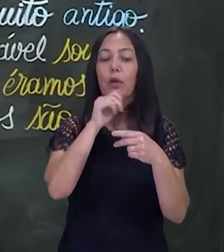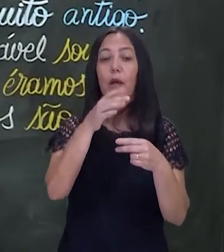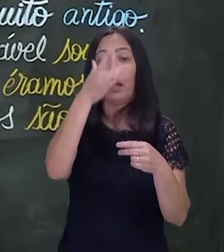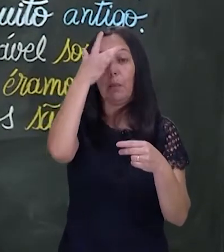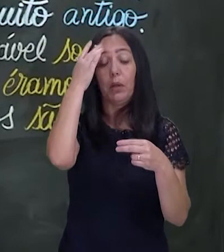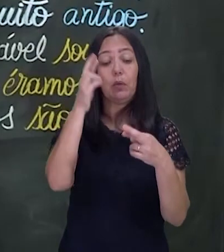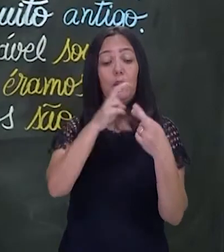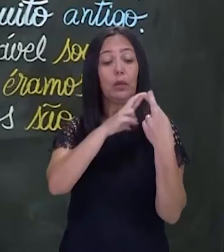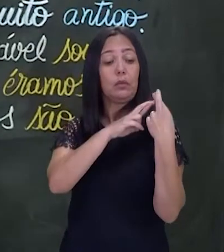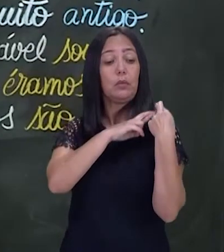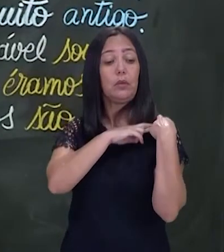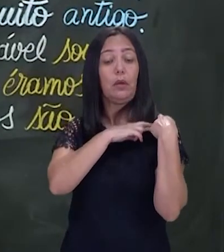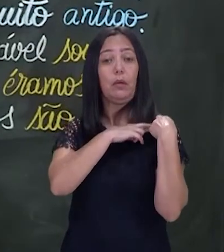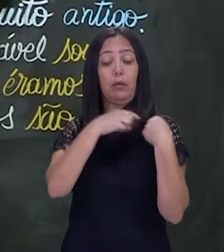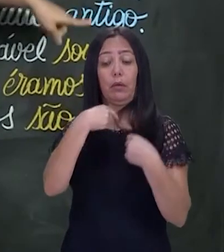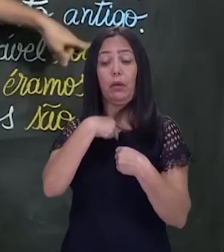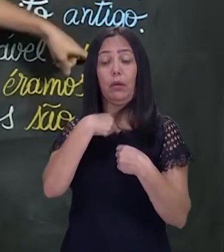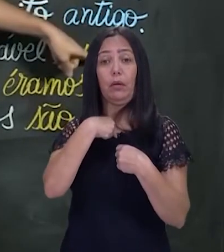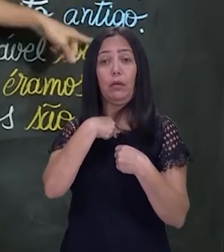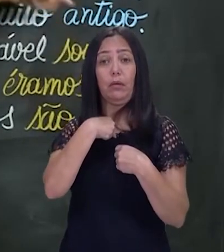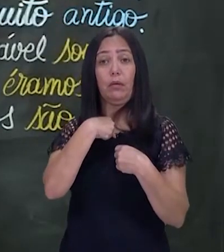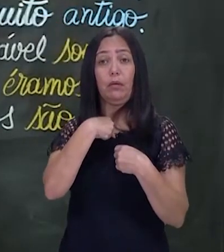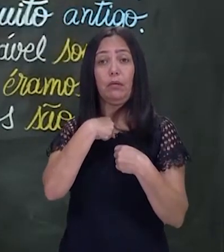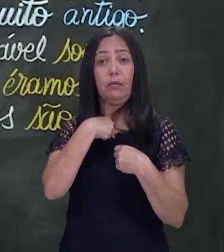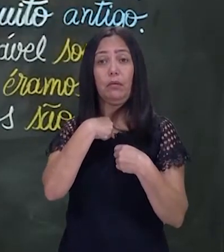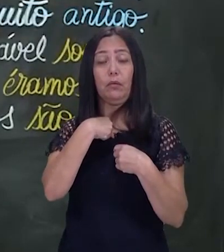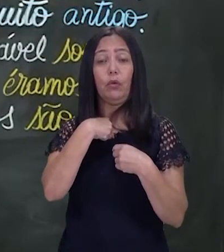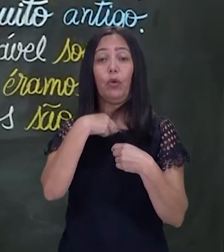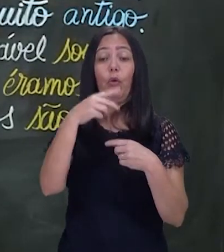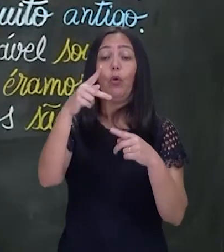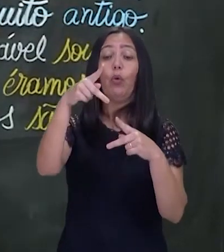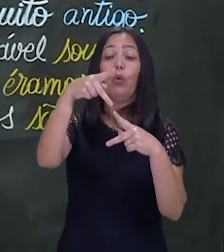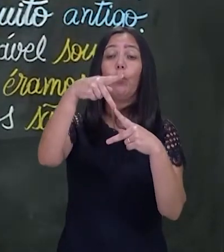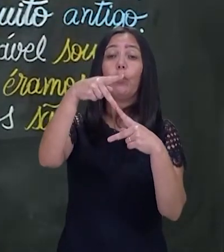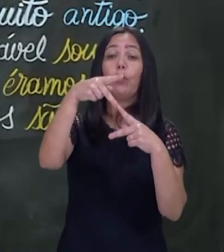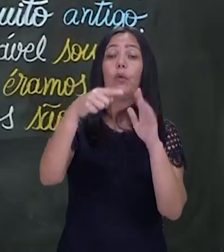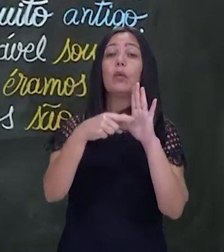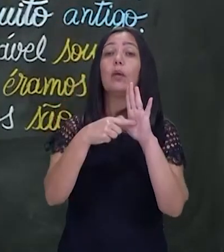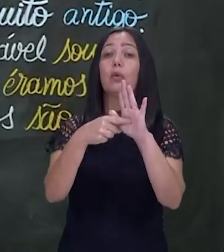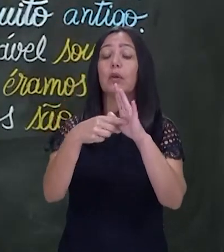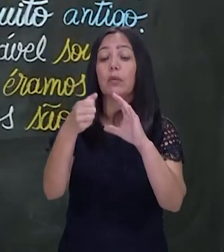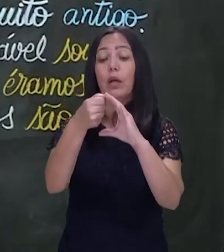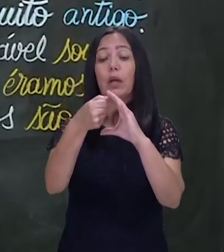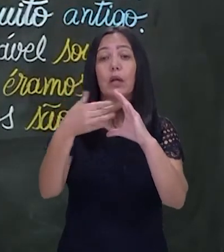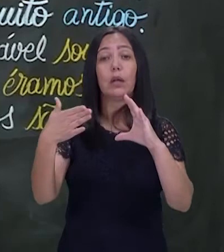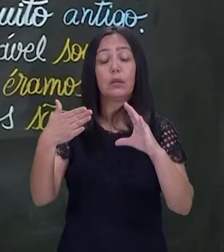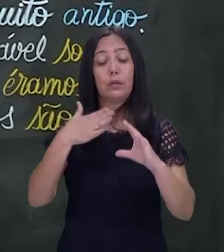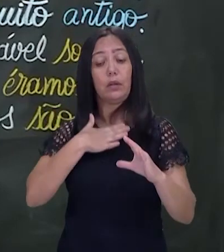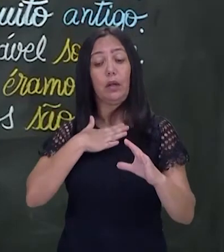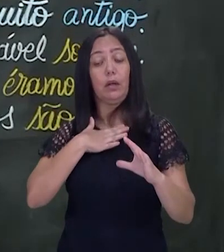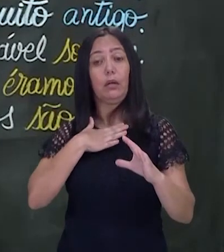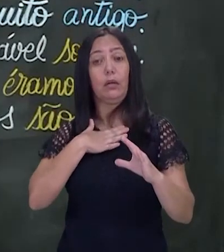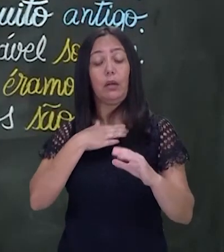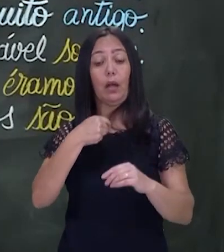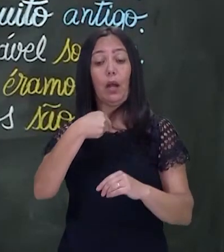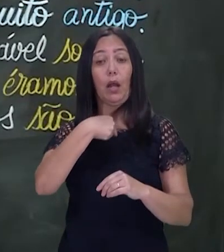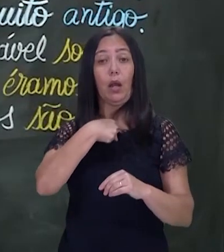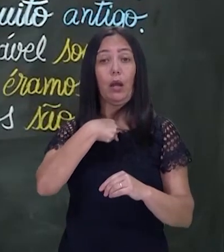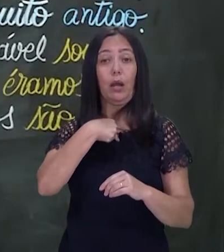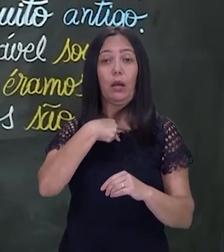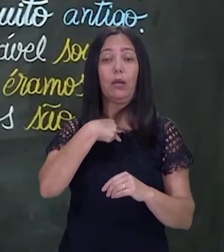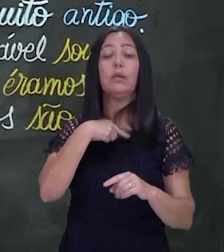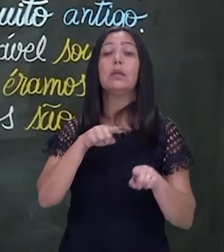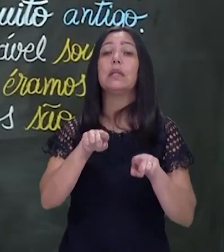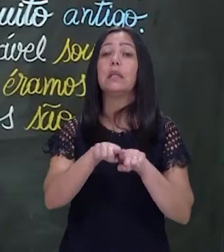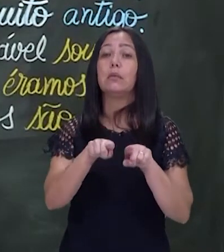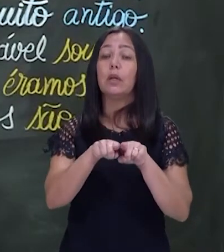responsável sou eu. Nesse caso, o pronome funciona como predicativo também. E há uma relação de concordância com